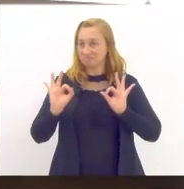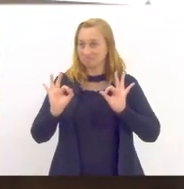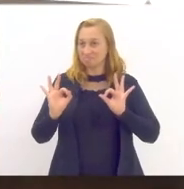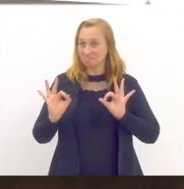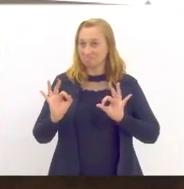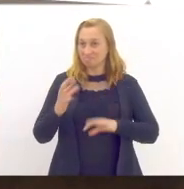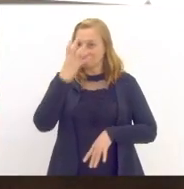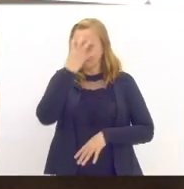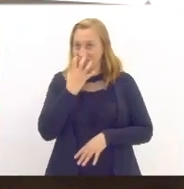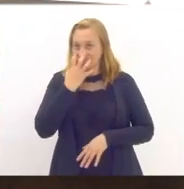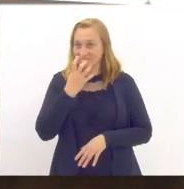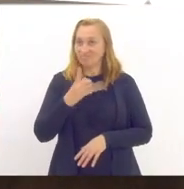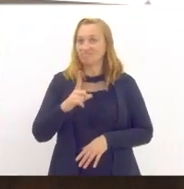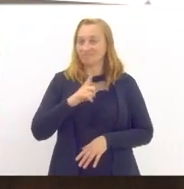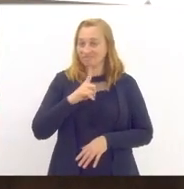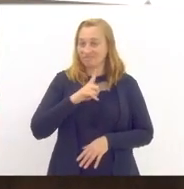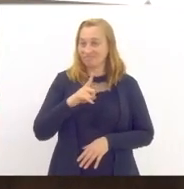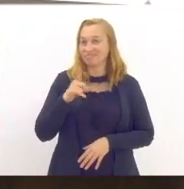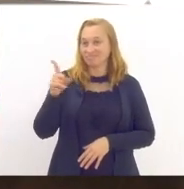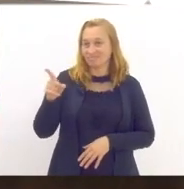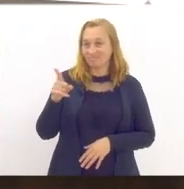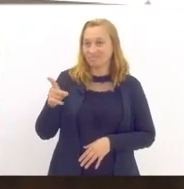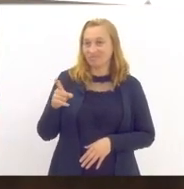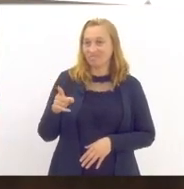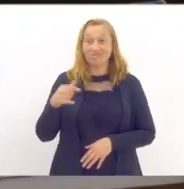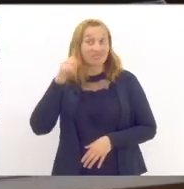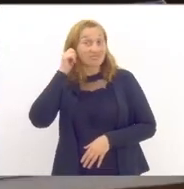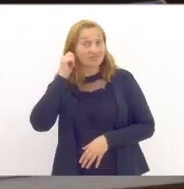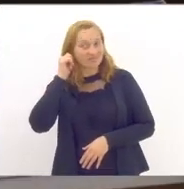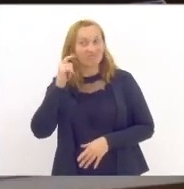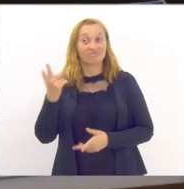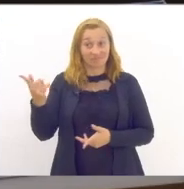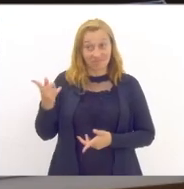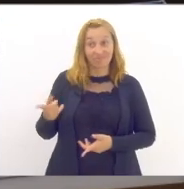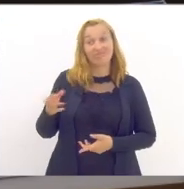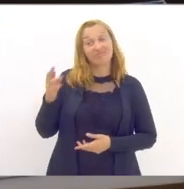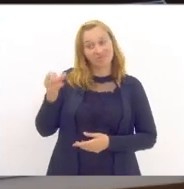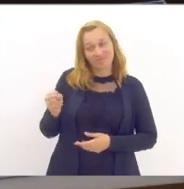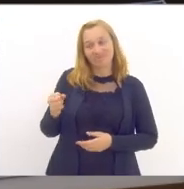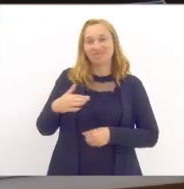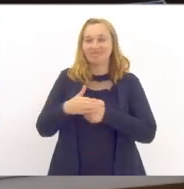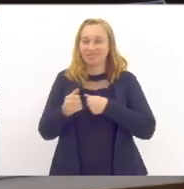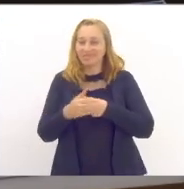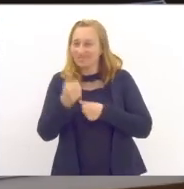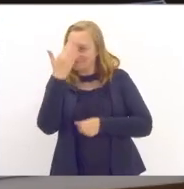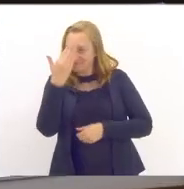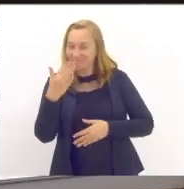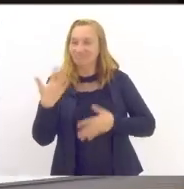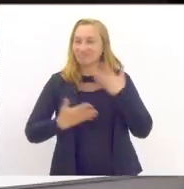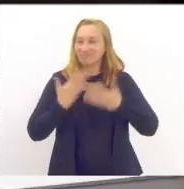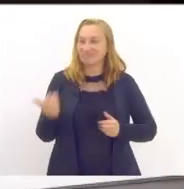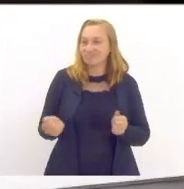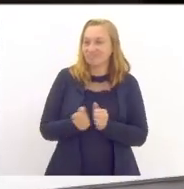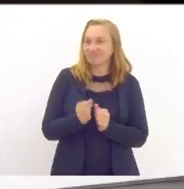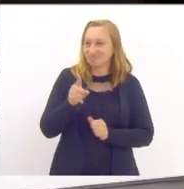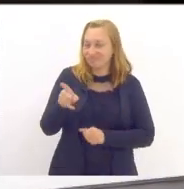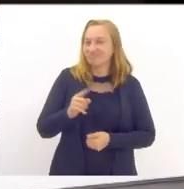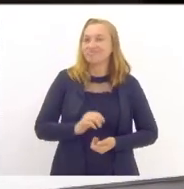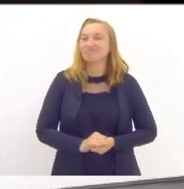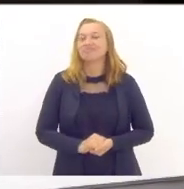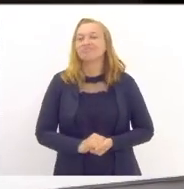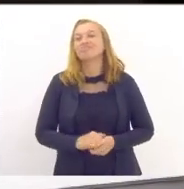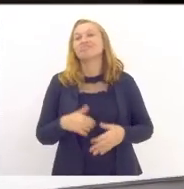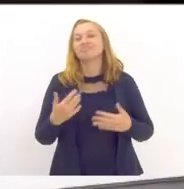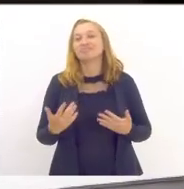brava que nós já tivemos, puxava a nossa orelha. Rosa, que carinho, muito obrigado pela alegria de estar aqui com você.